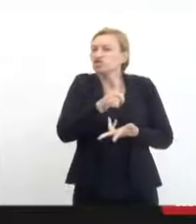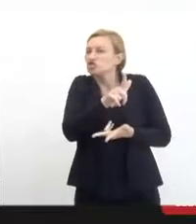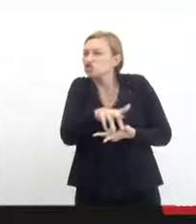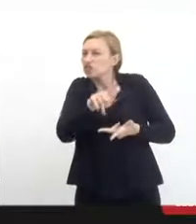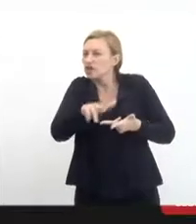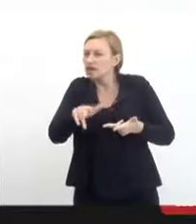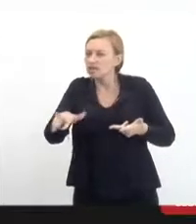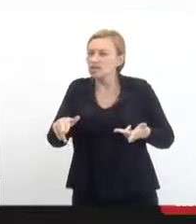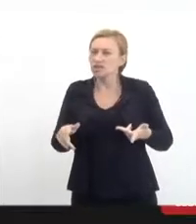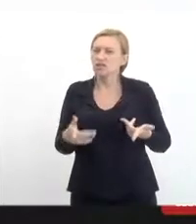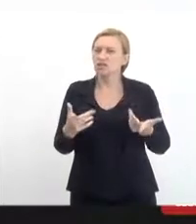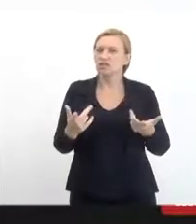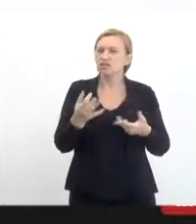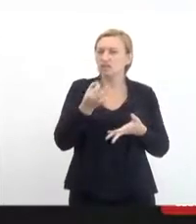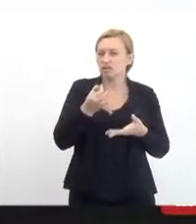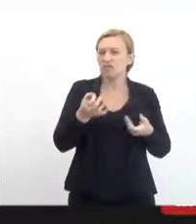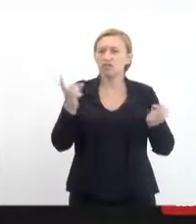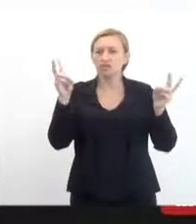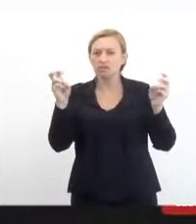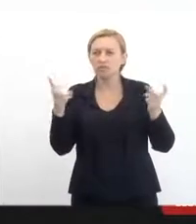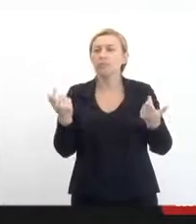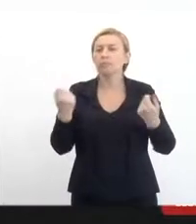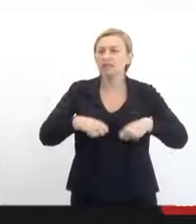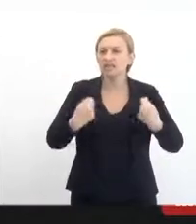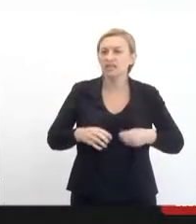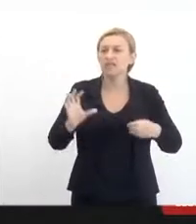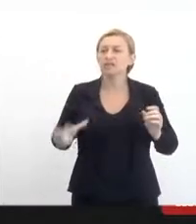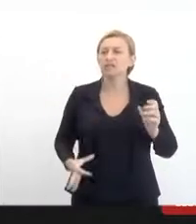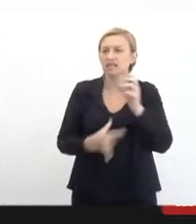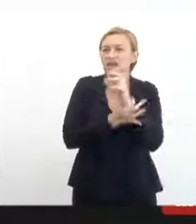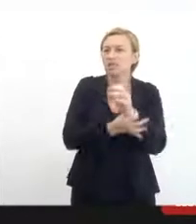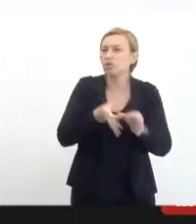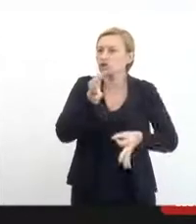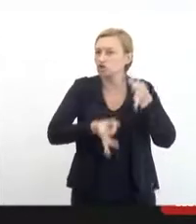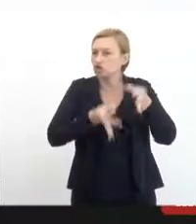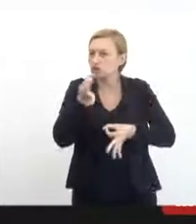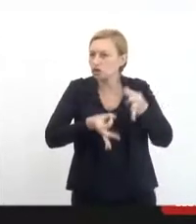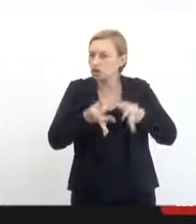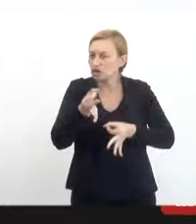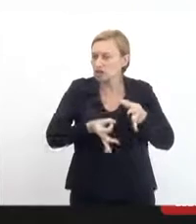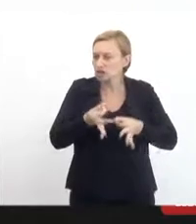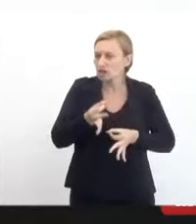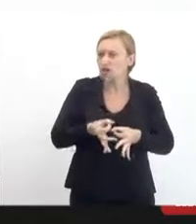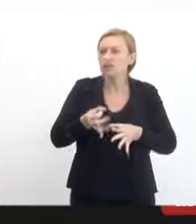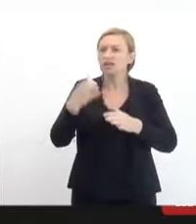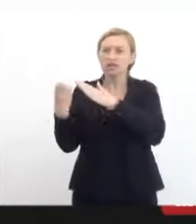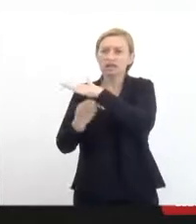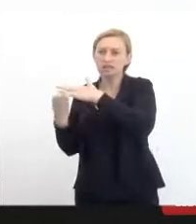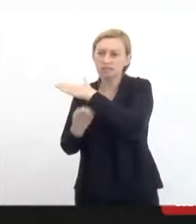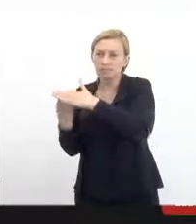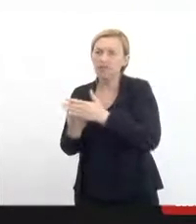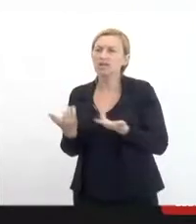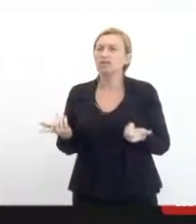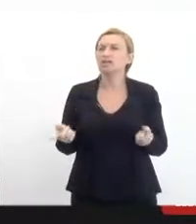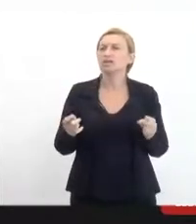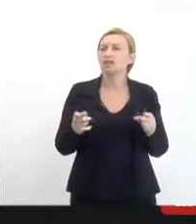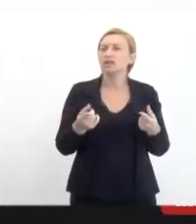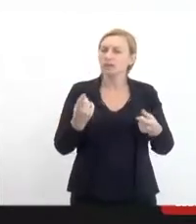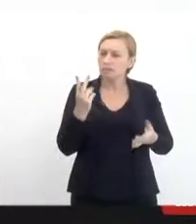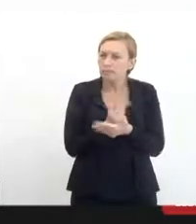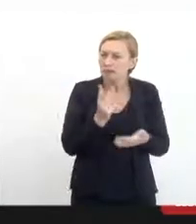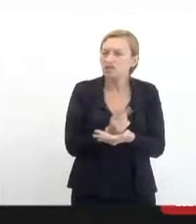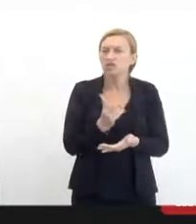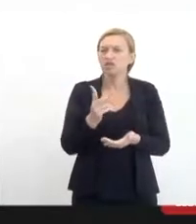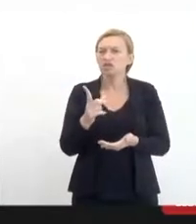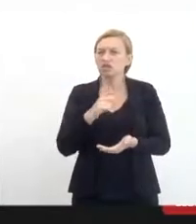sobre o tema. Nós precisamos garantir segurança jurídica tanto ao fisco quanto às empresas. Como eu disse, embora a gente tenha excelentes